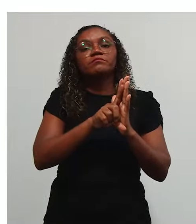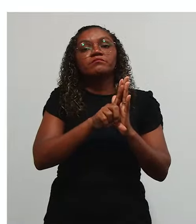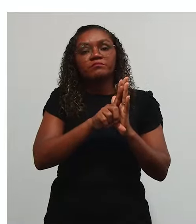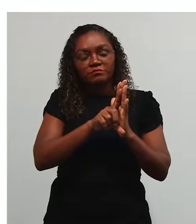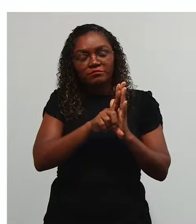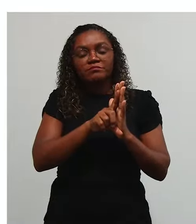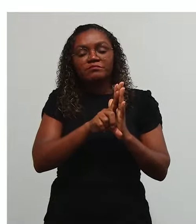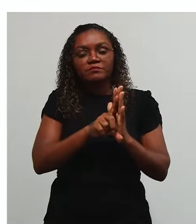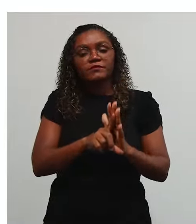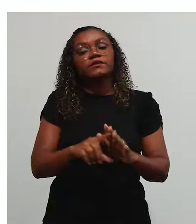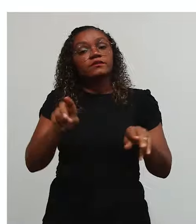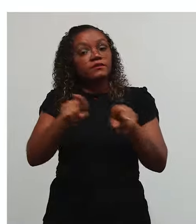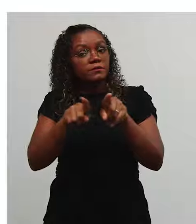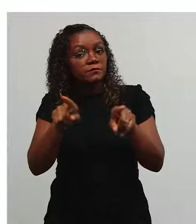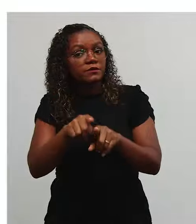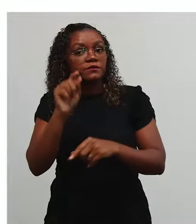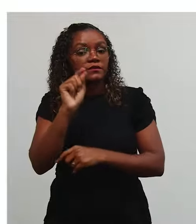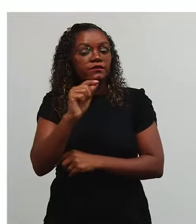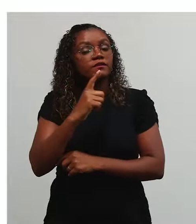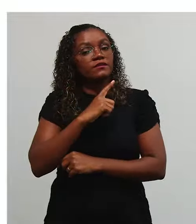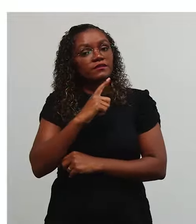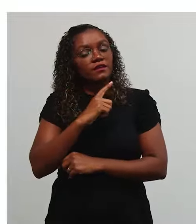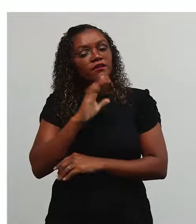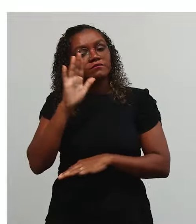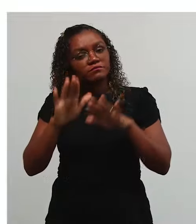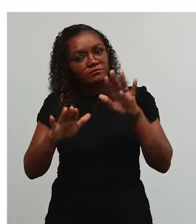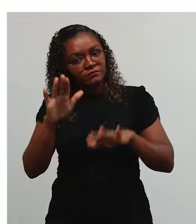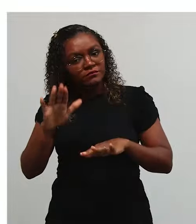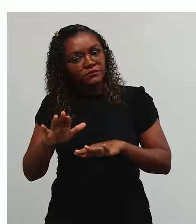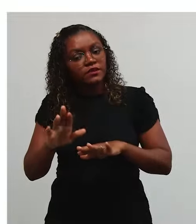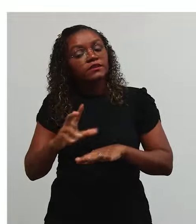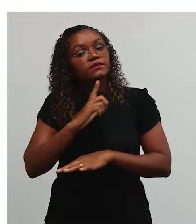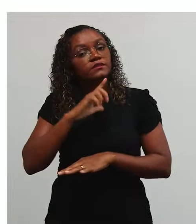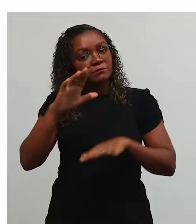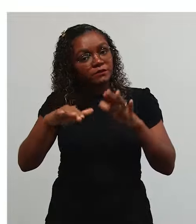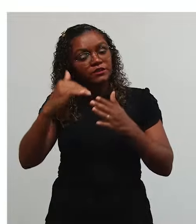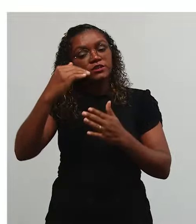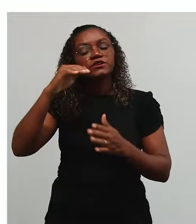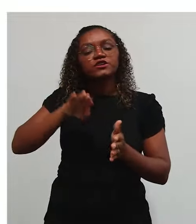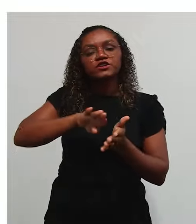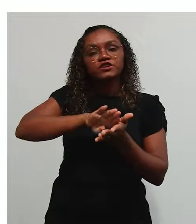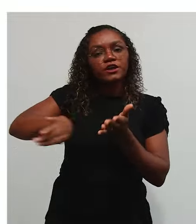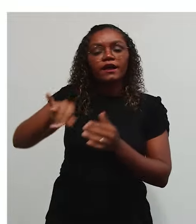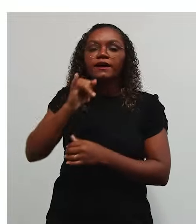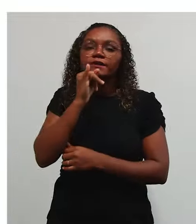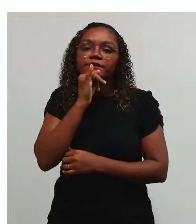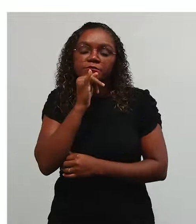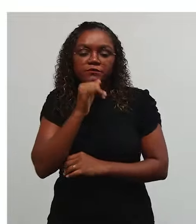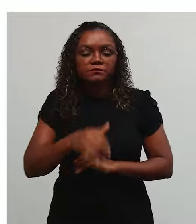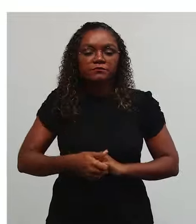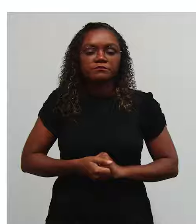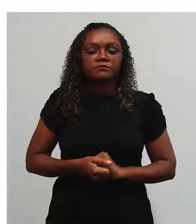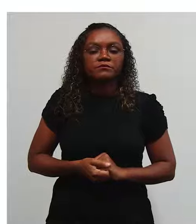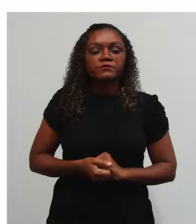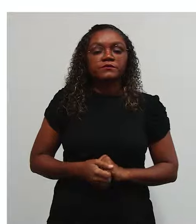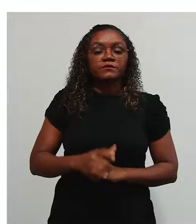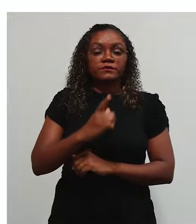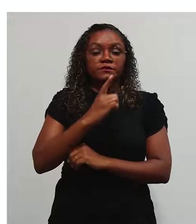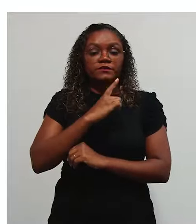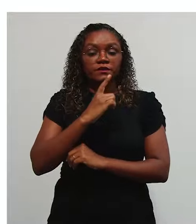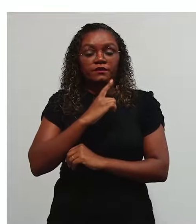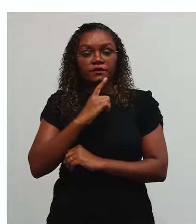tributária além da legalidade tem exceção tá pessoal mas aqui a gente tá estudando as regras além da legalidade a